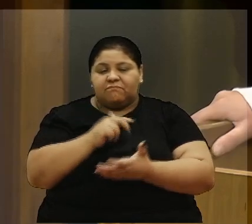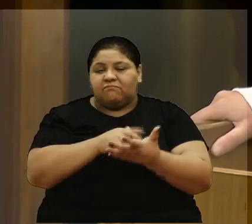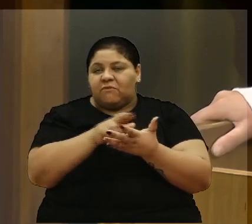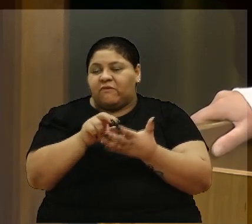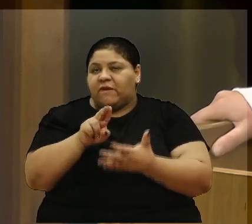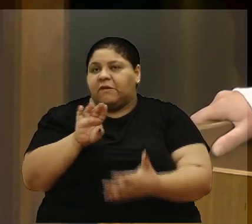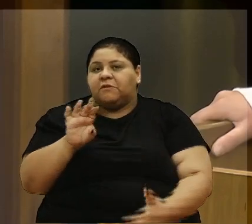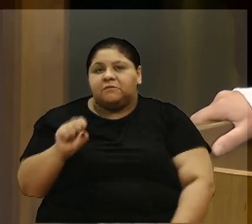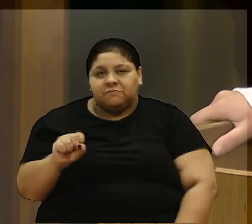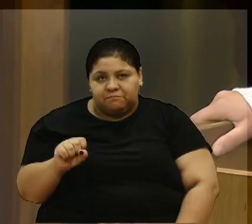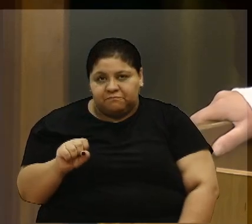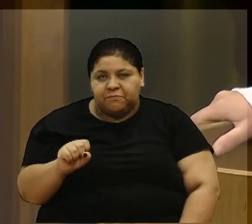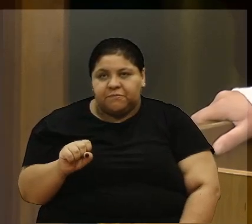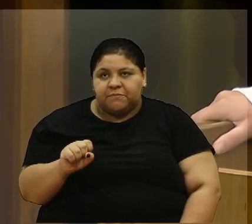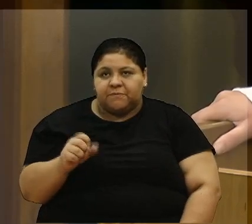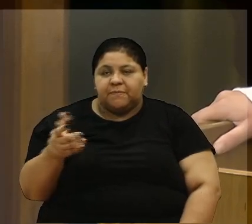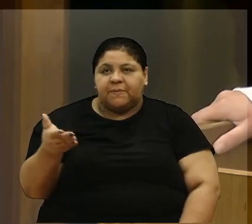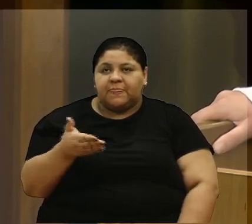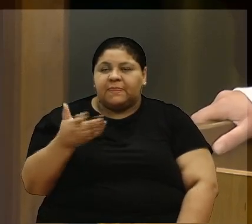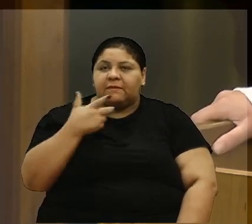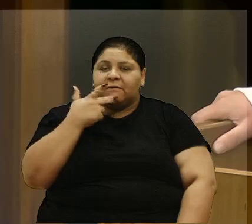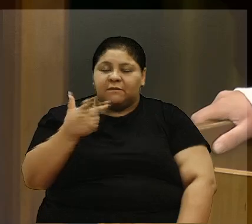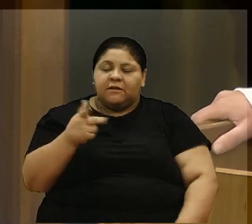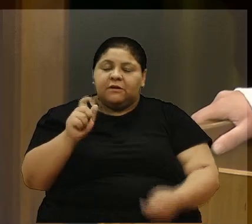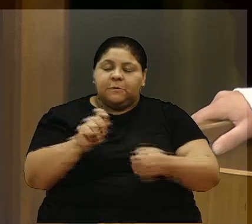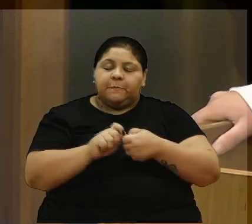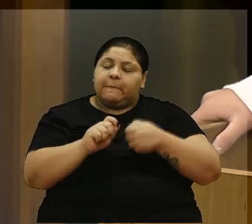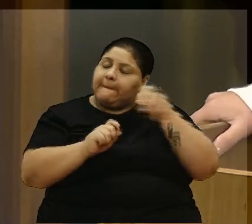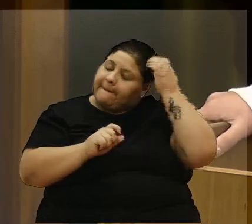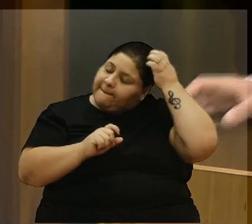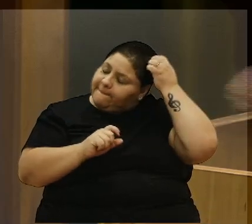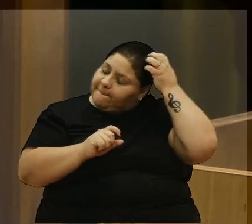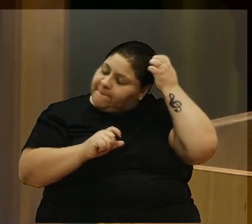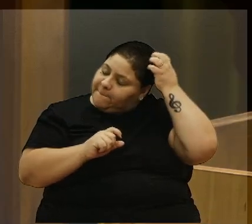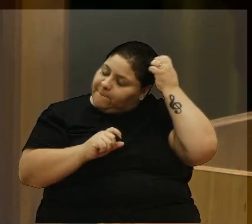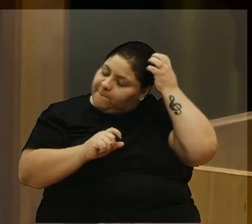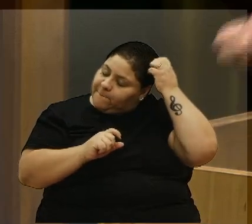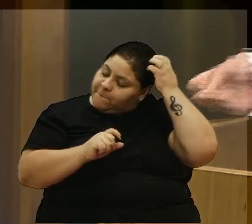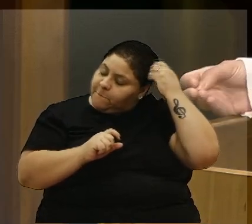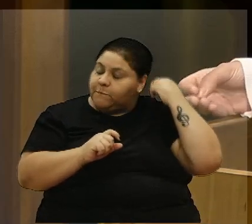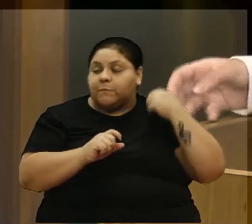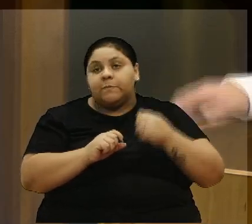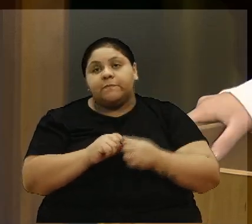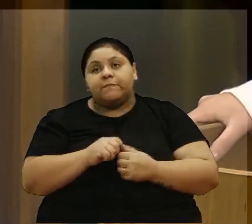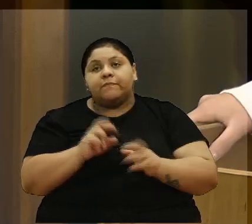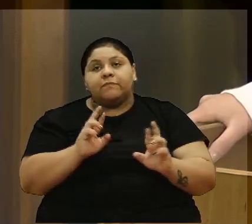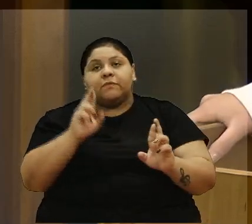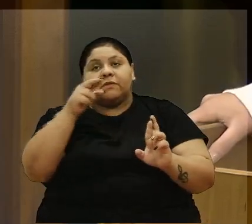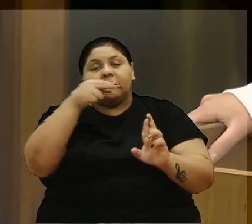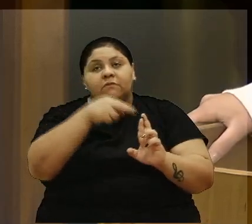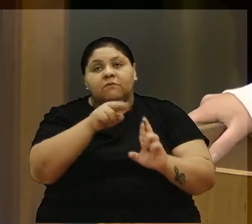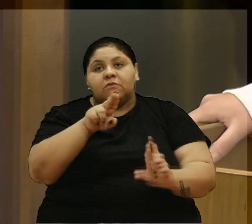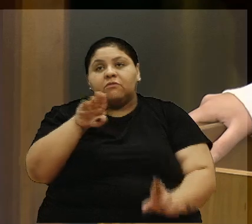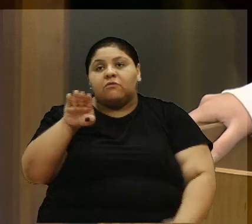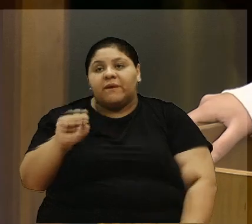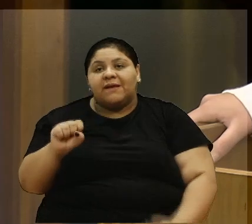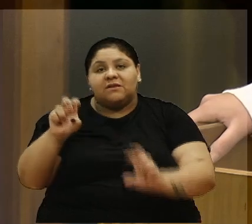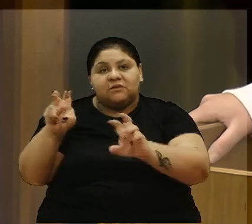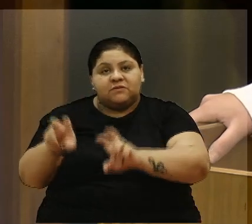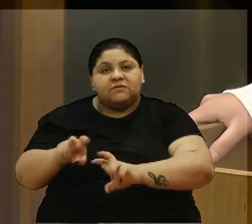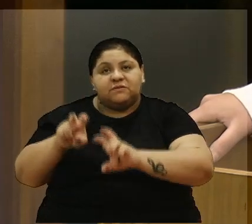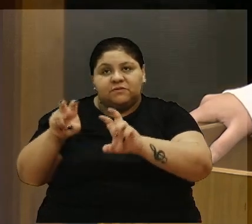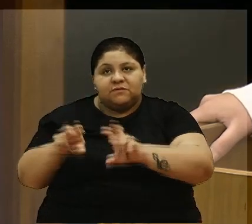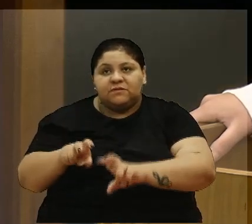outras UBSs. Quero aproveitar e fazer uma referência às UBSs do interior.